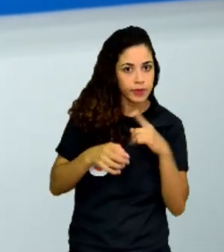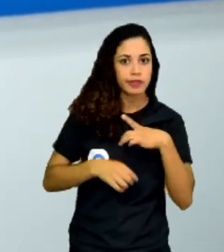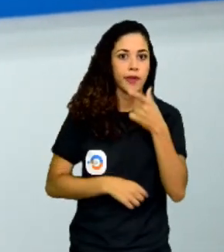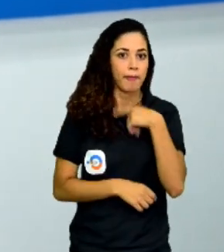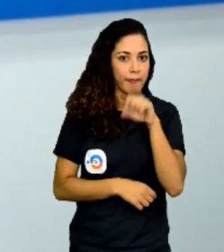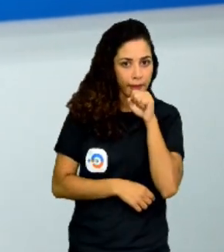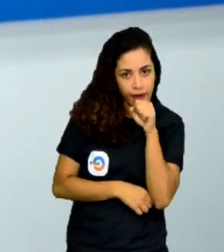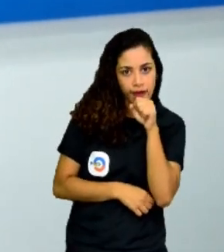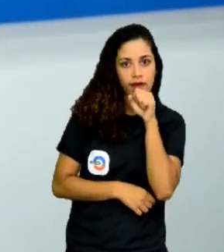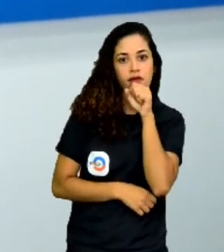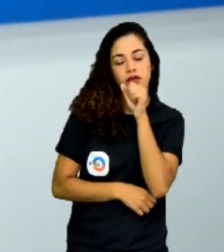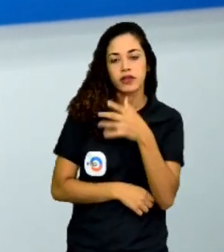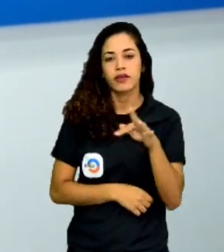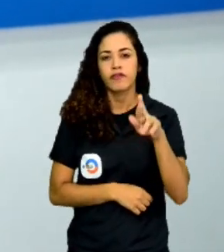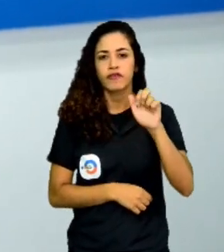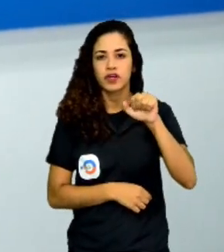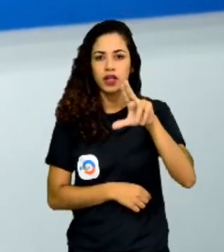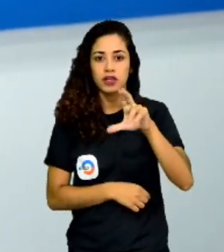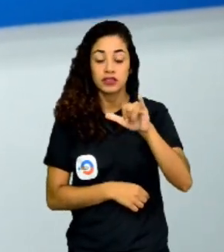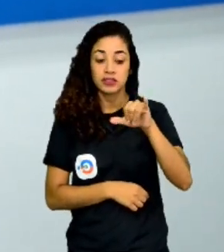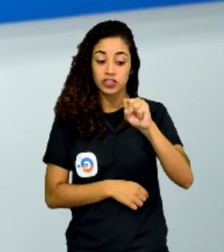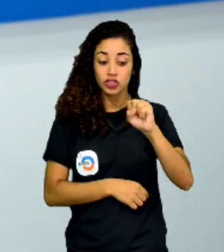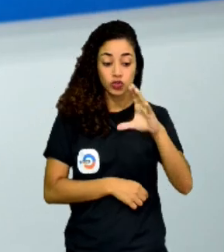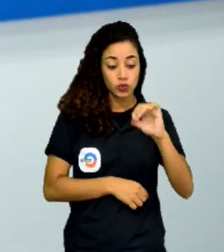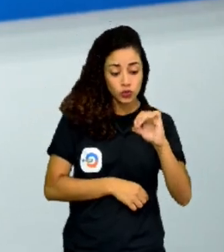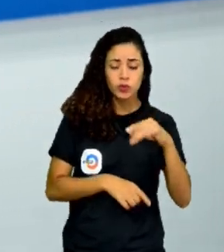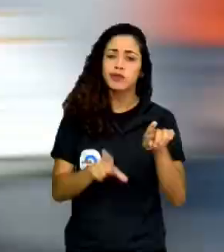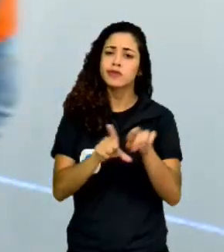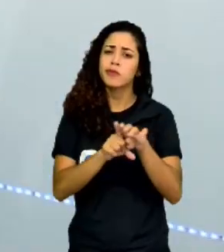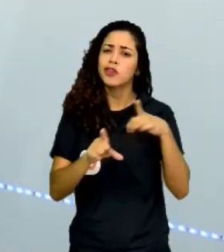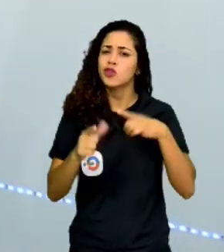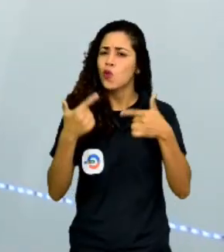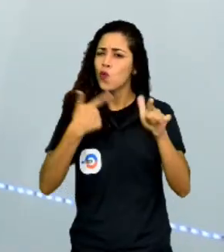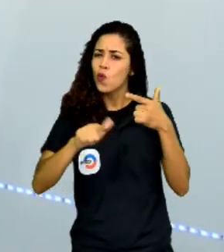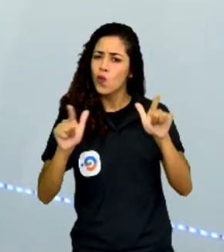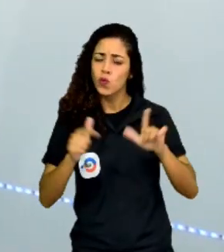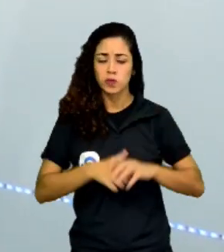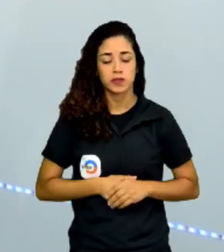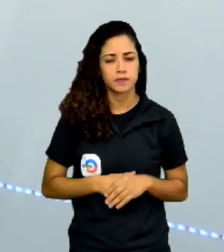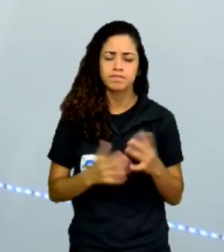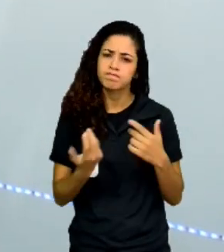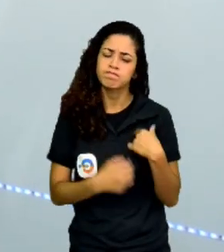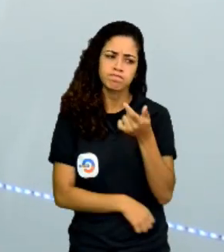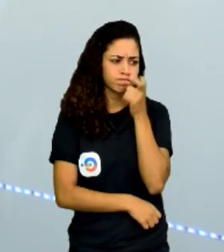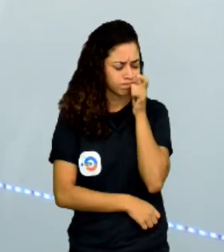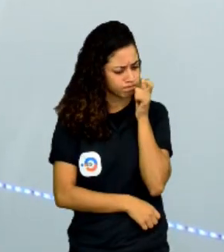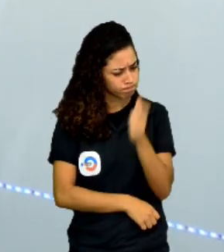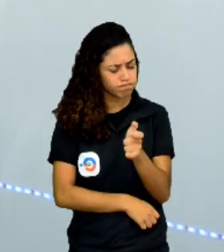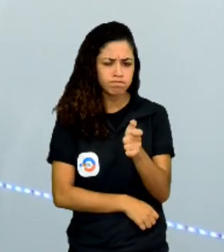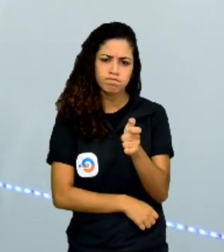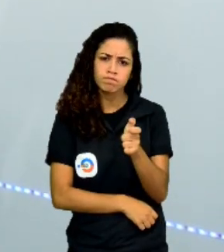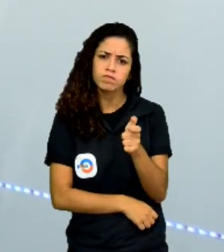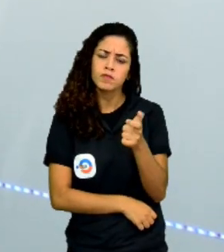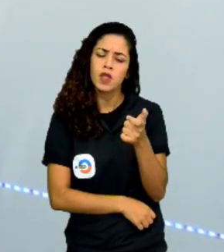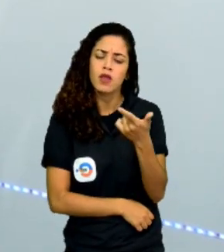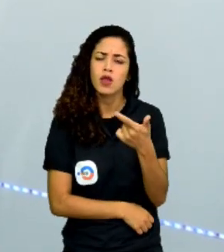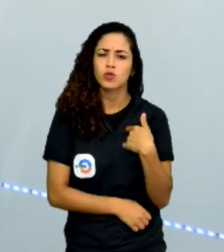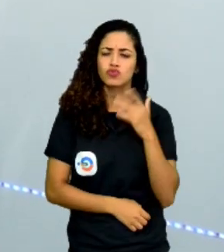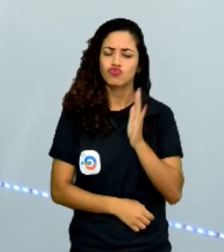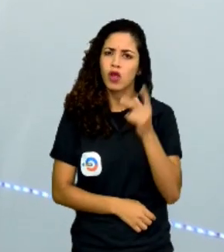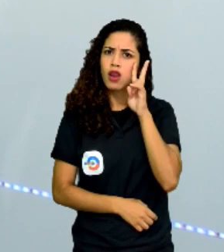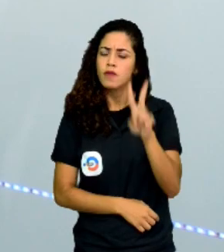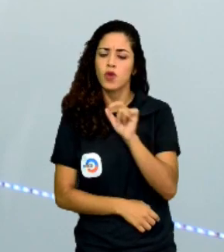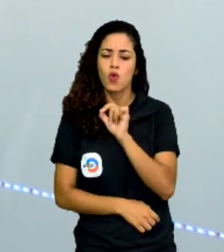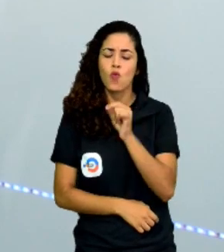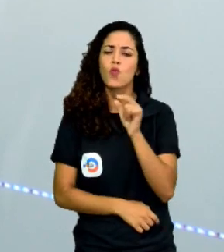Francisco e tem outras cantigas de roda também que a gente canta. Interessante, professora Sandra. Acabei até de me lembrar